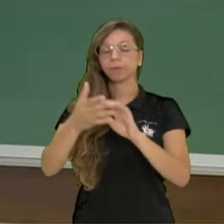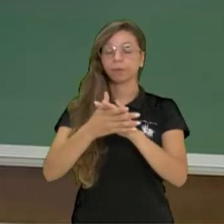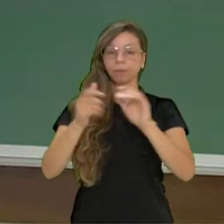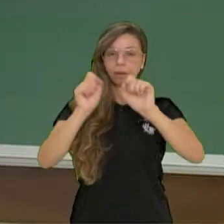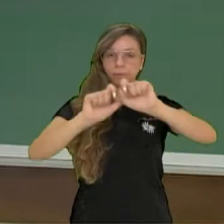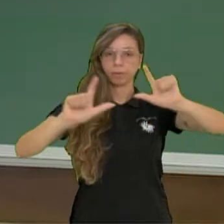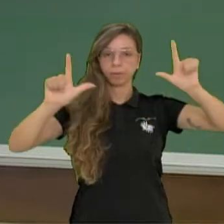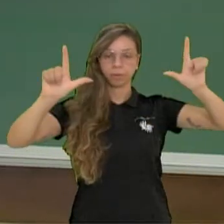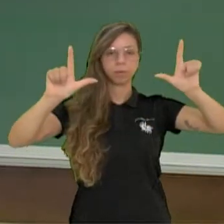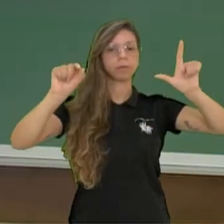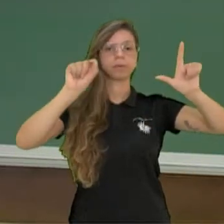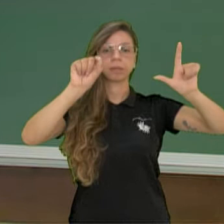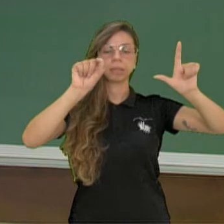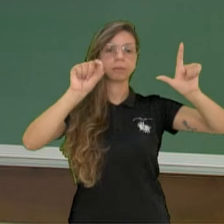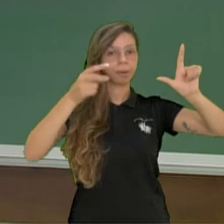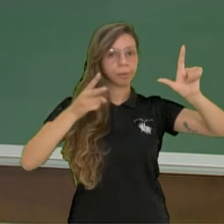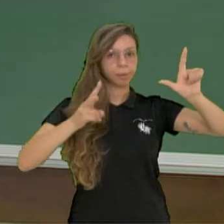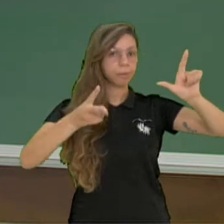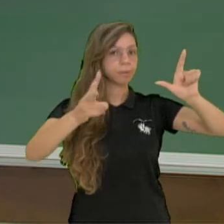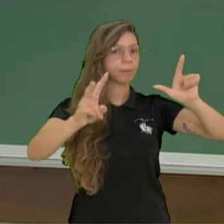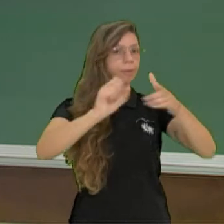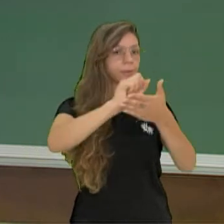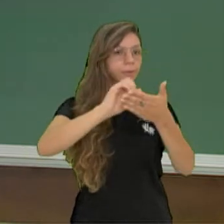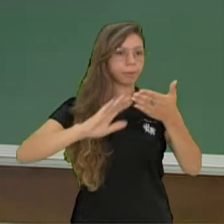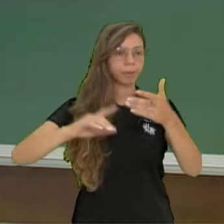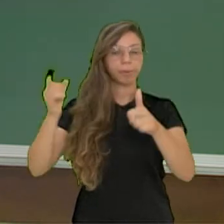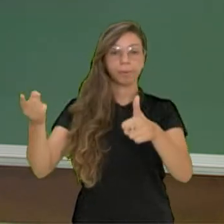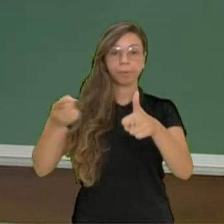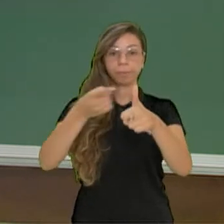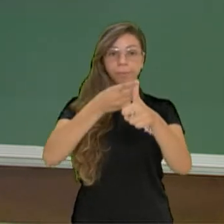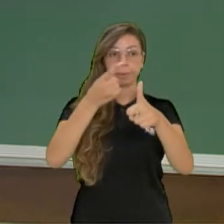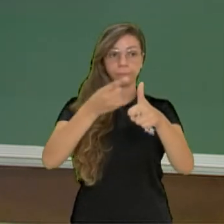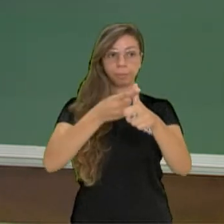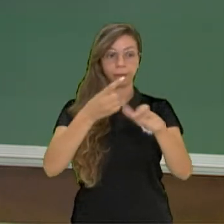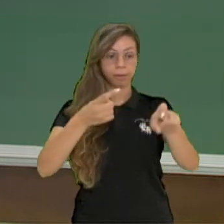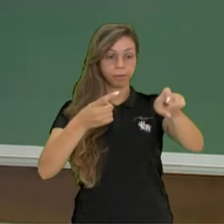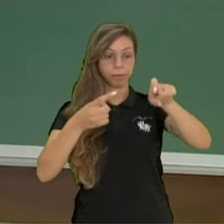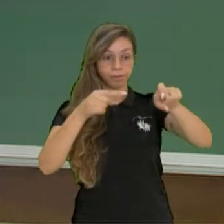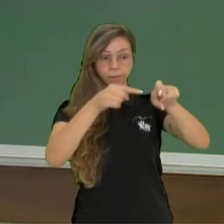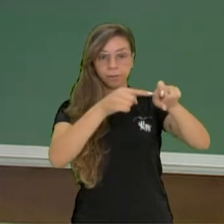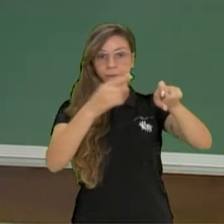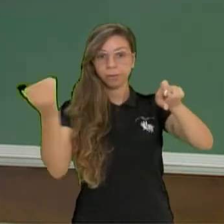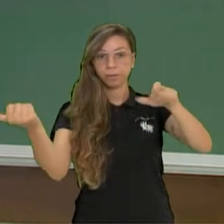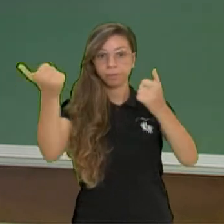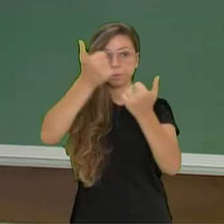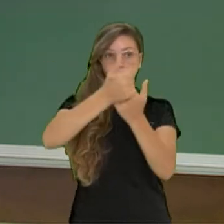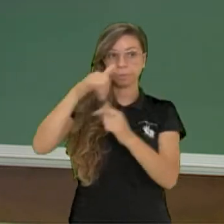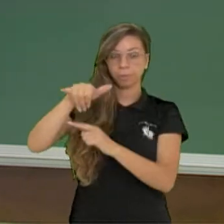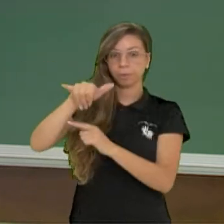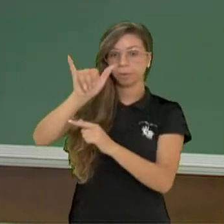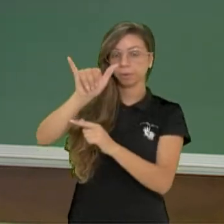tela para você continuar o exercício. Lembra, primeiro passo, trocar o x pelo y e o y